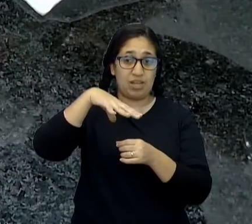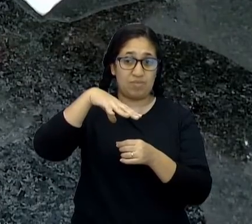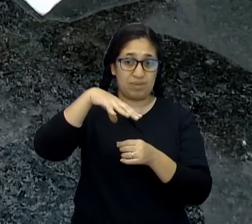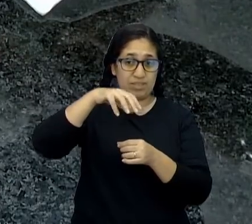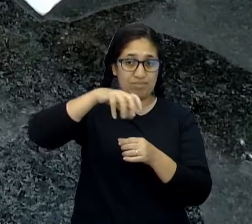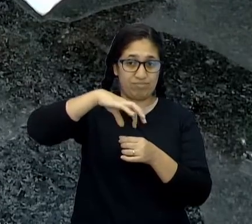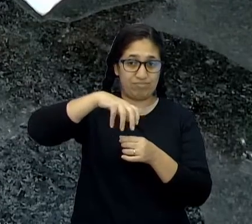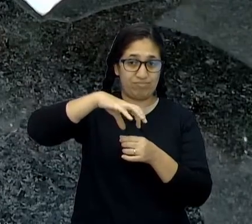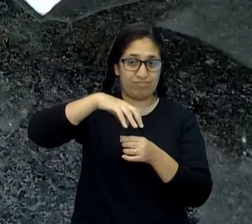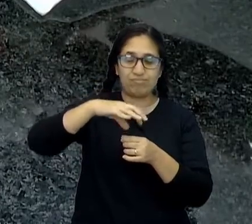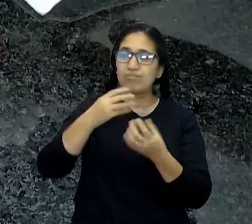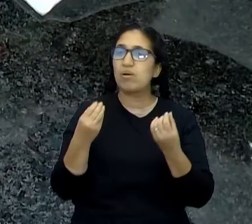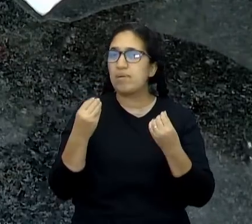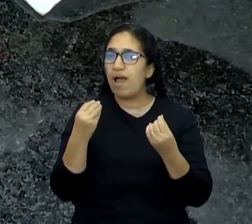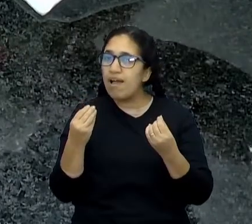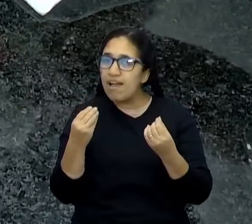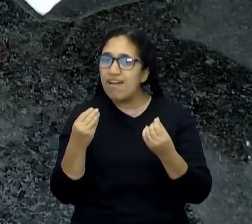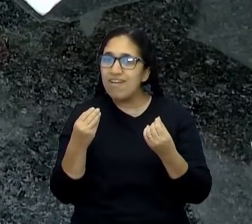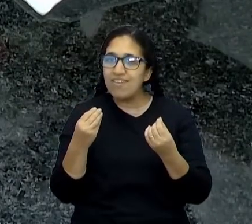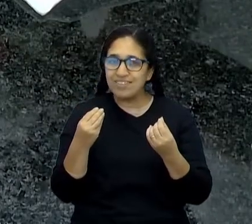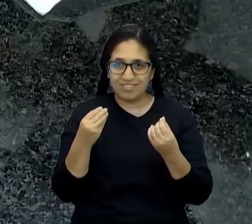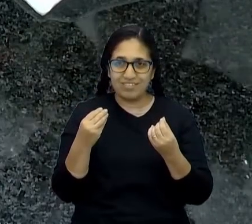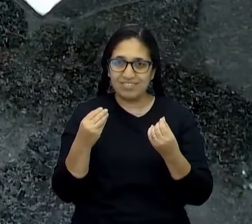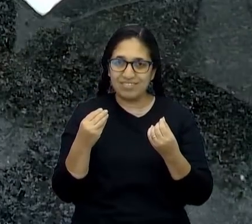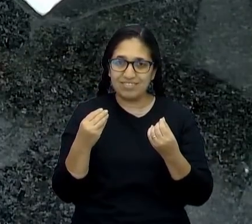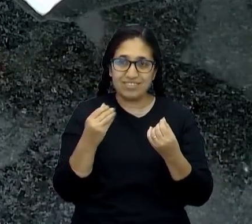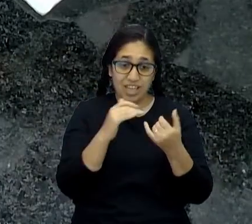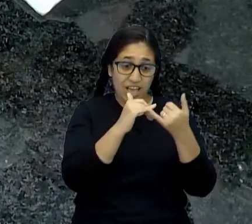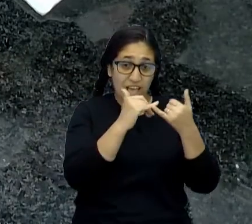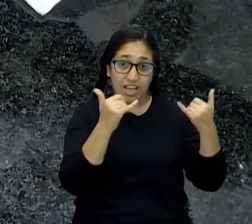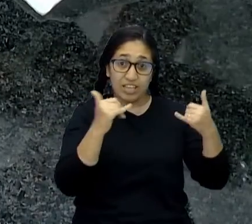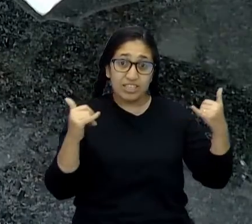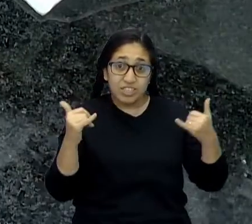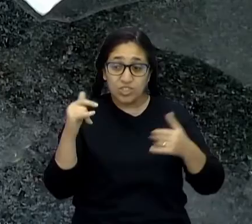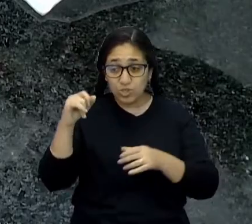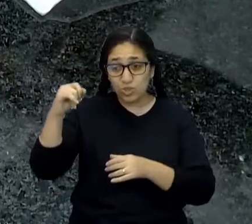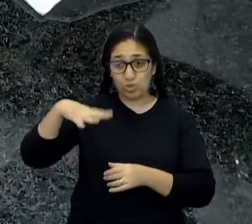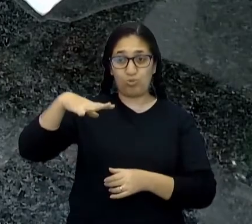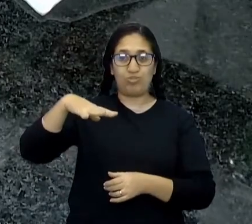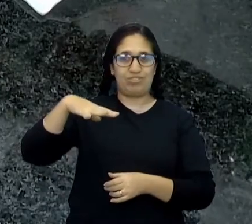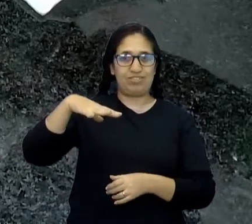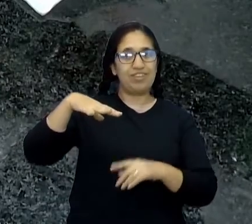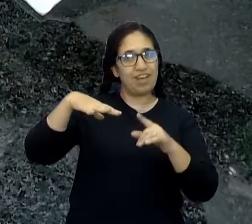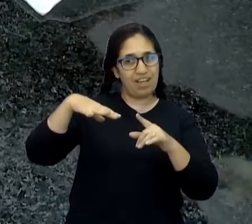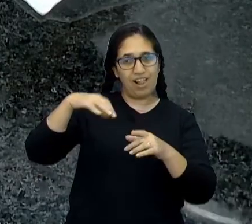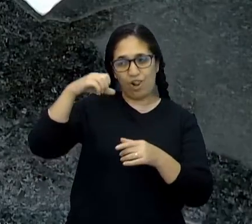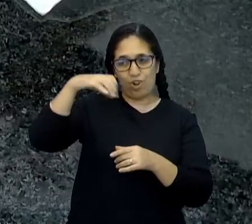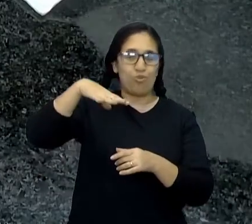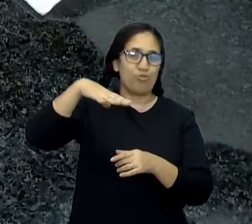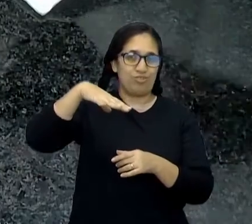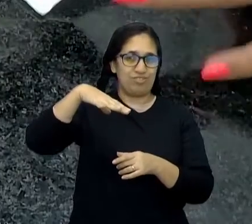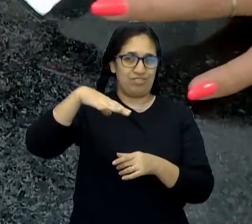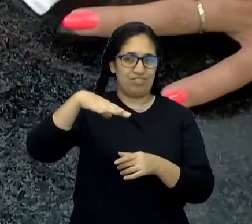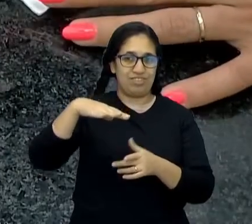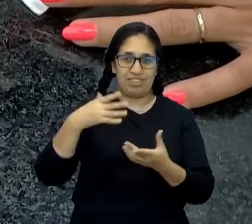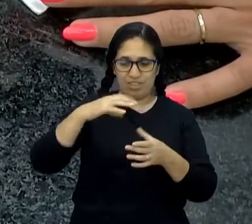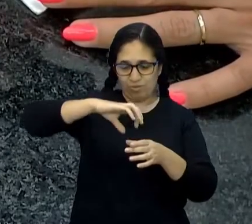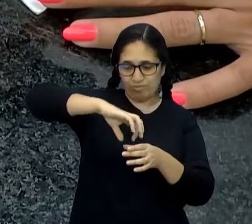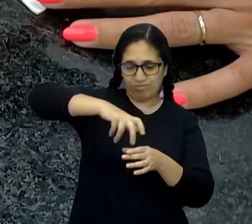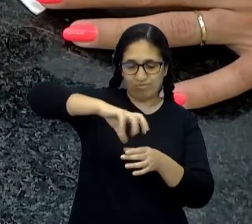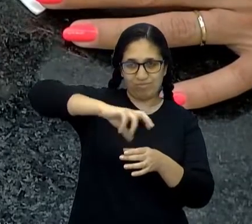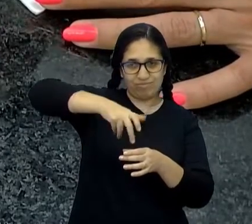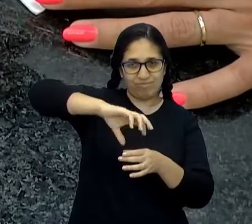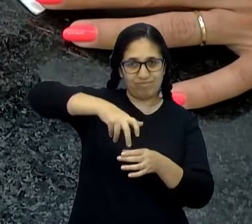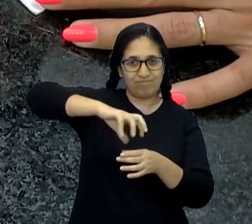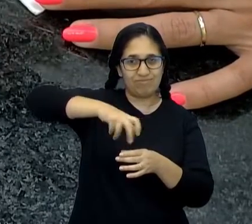Para que serve uma lâmpada? Para transformar qualquer energia que chega até ela em luz. Ela serve para fazer luz. Então, eu vou colocar